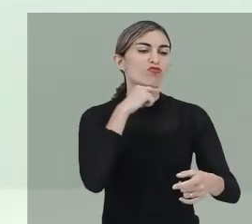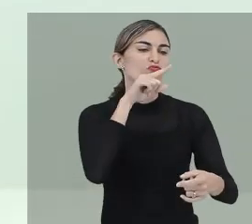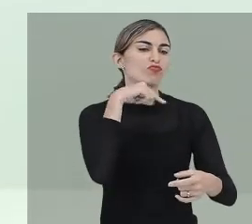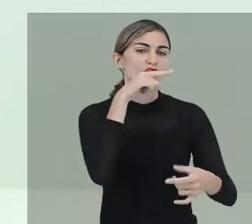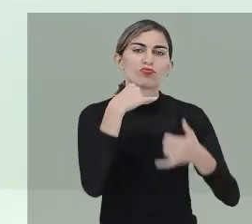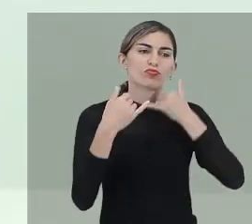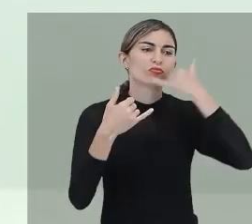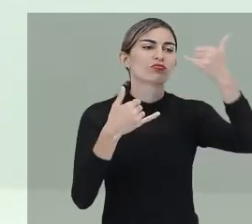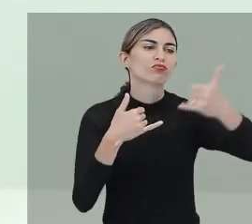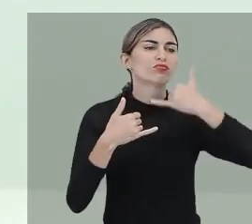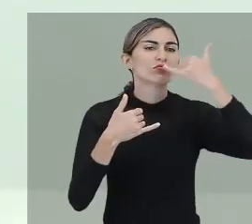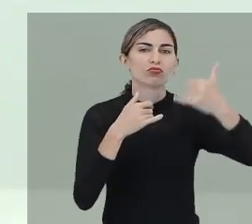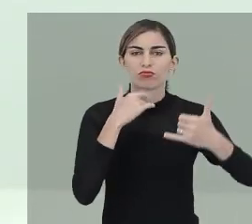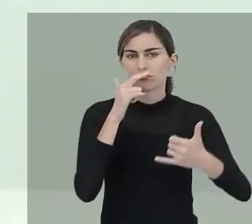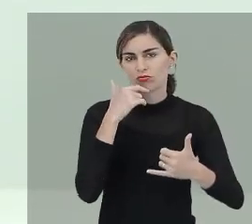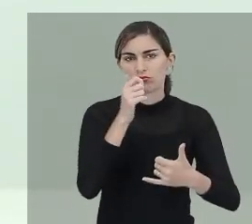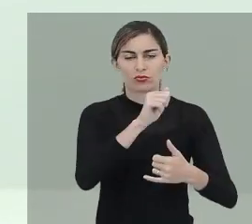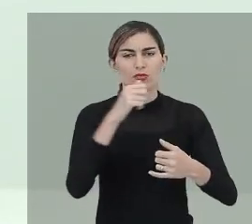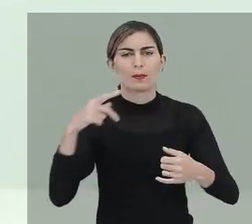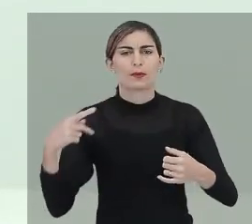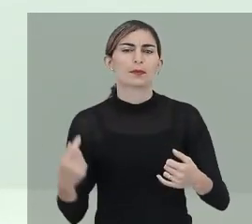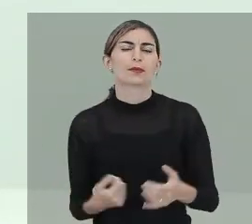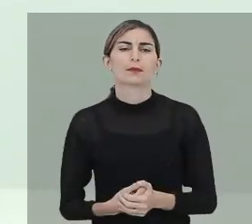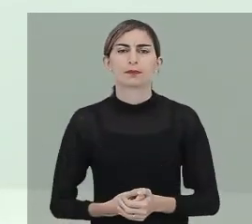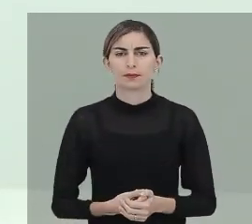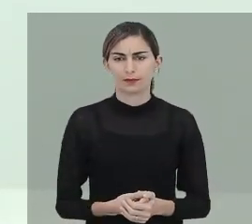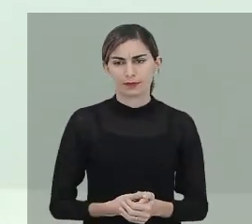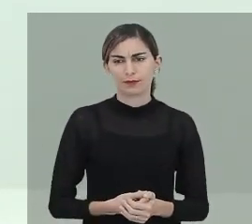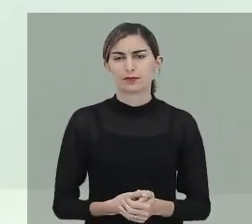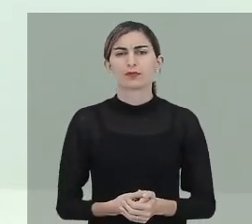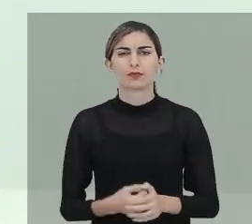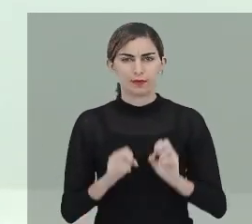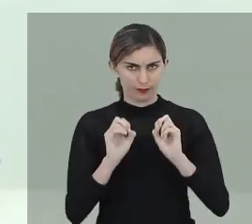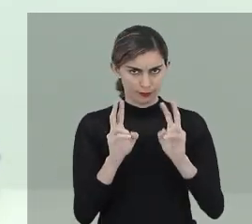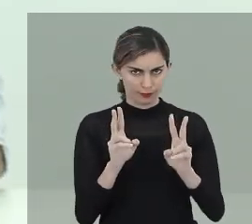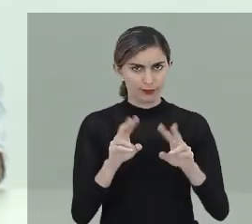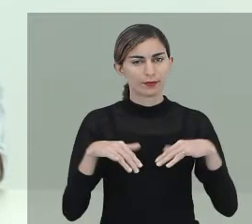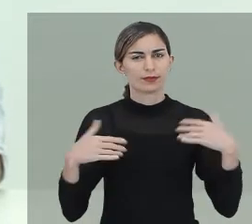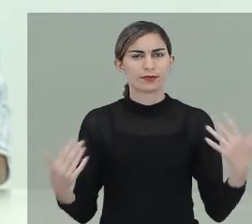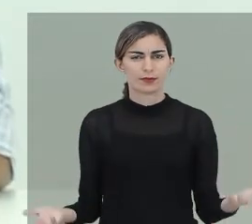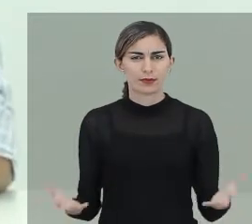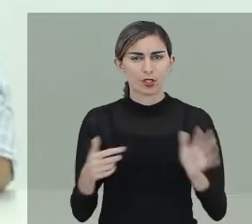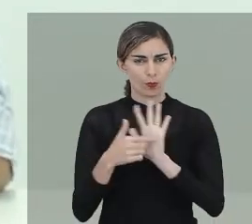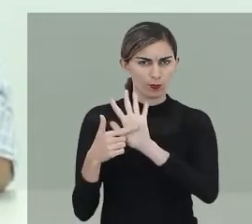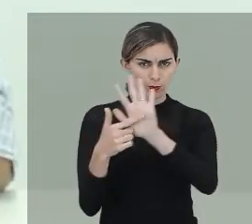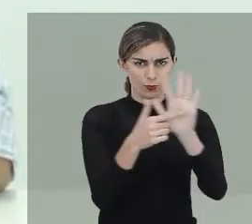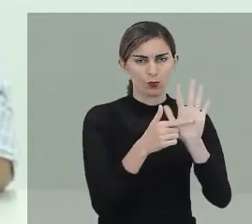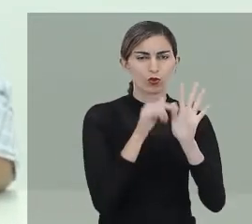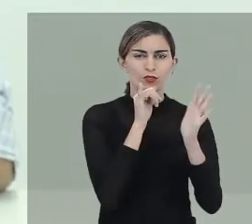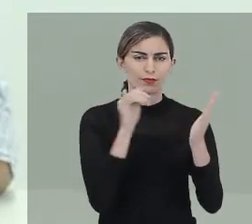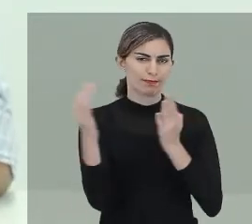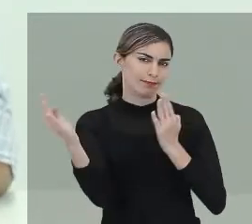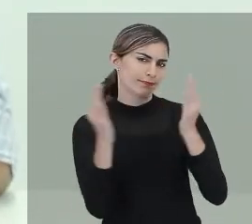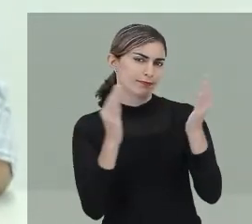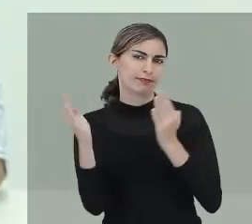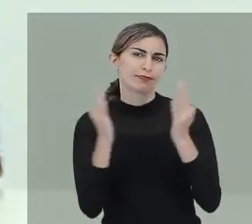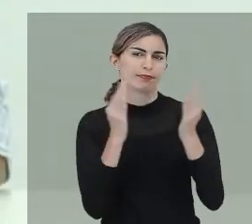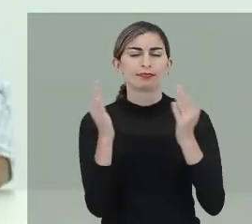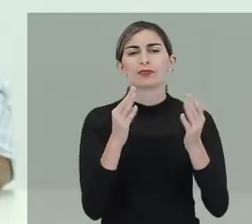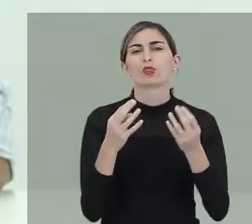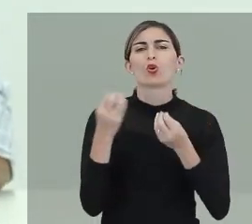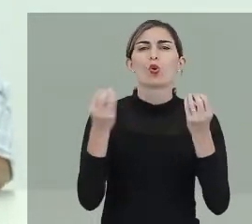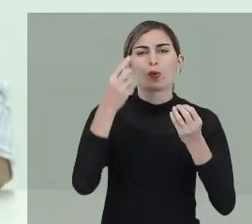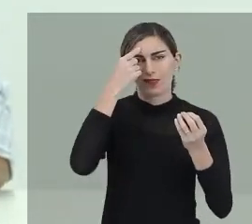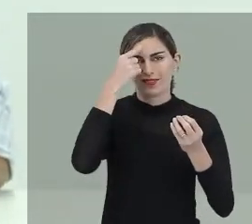ligação através da sua aplicação. Ok? Então a gente vai mostrar aqui um exemplozinho prático e